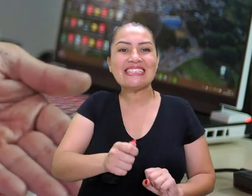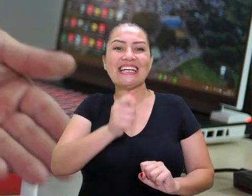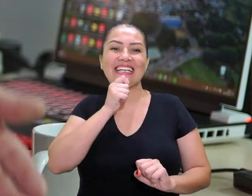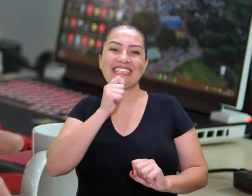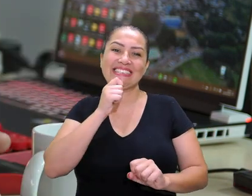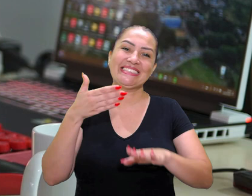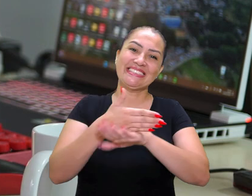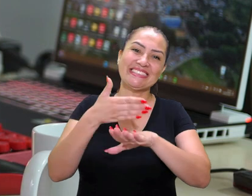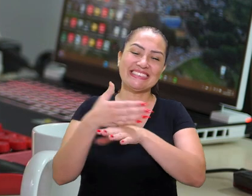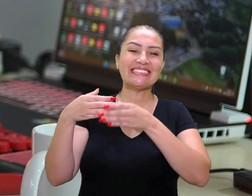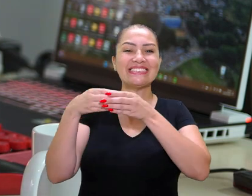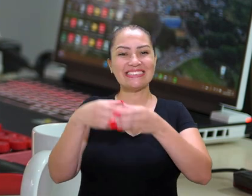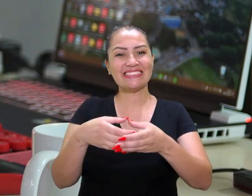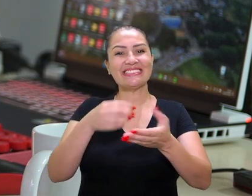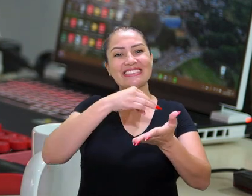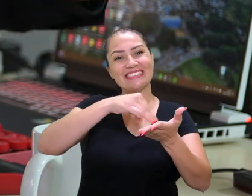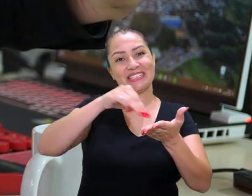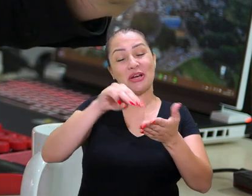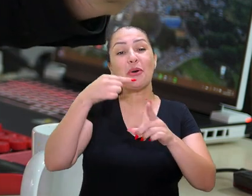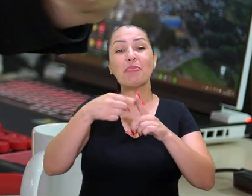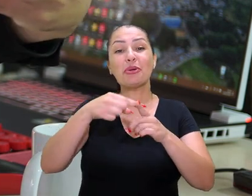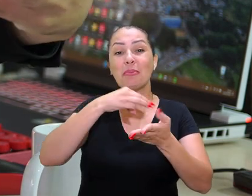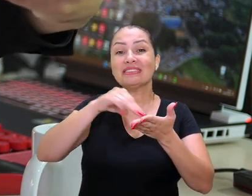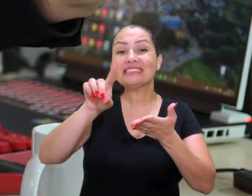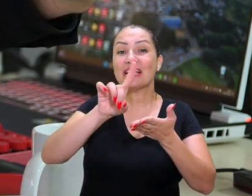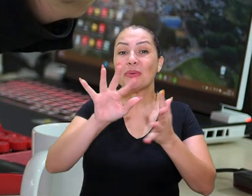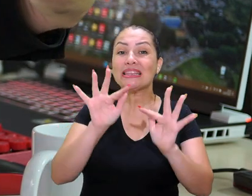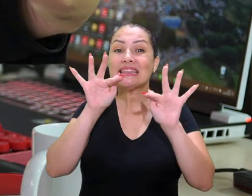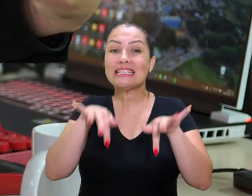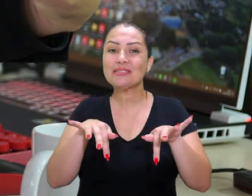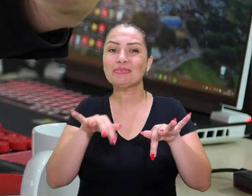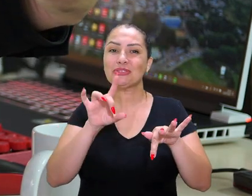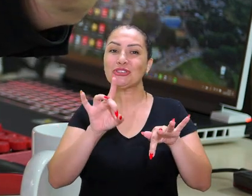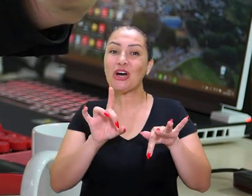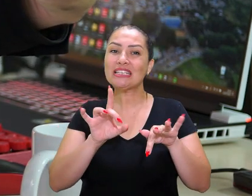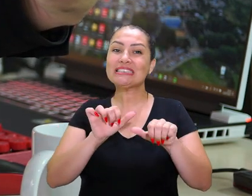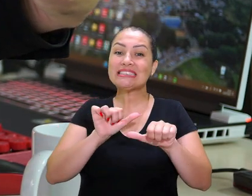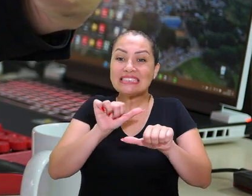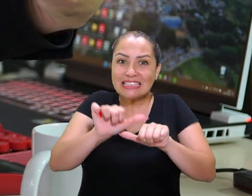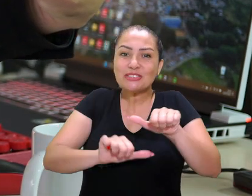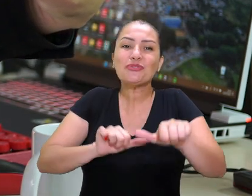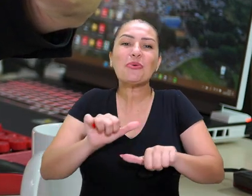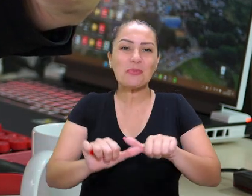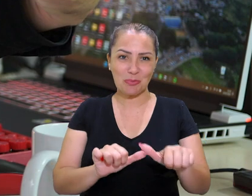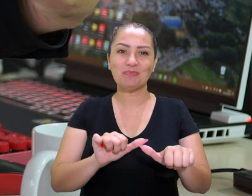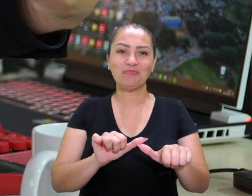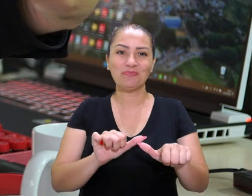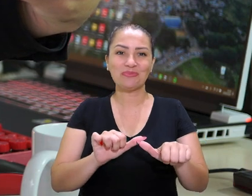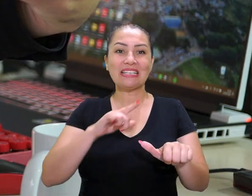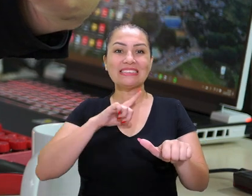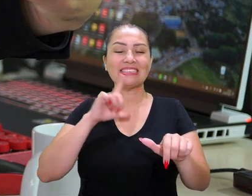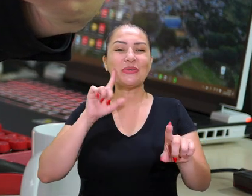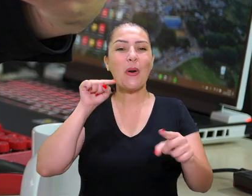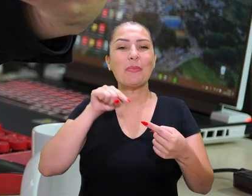Mensageiros. Porque, como eu falei, o Mensageiros ele não terminou, ele se transformou, né, com um